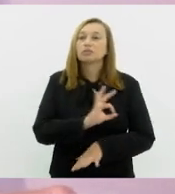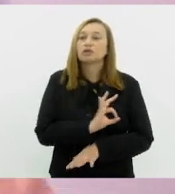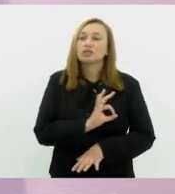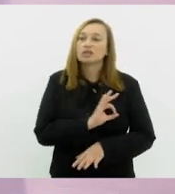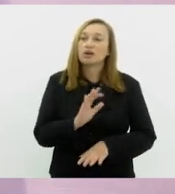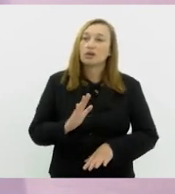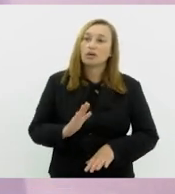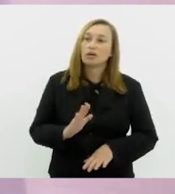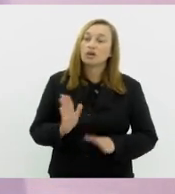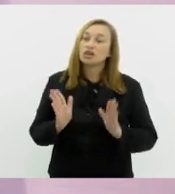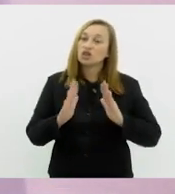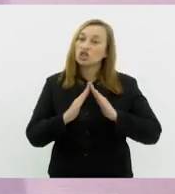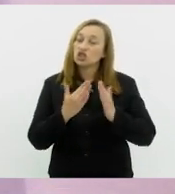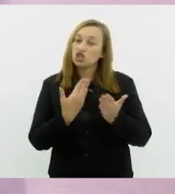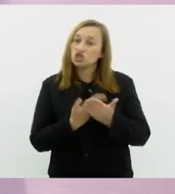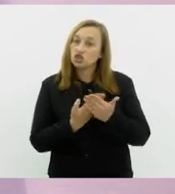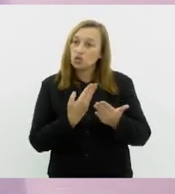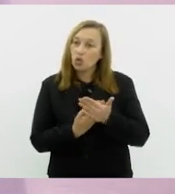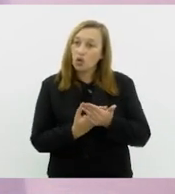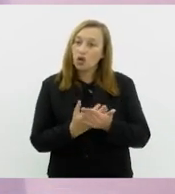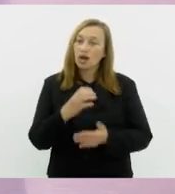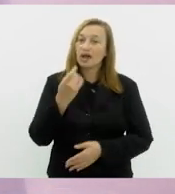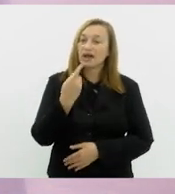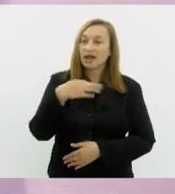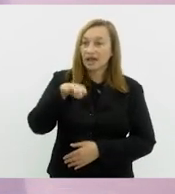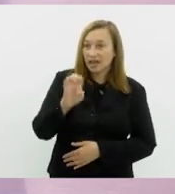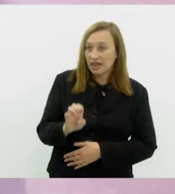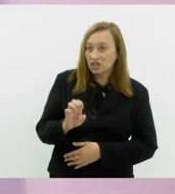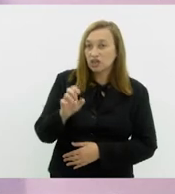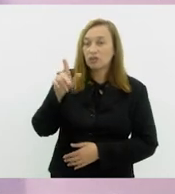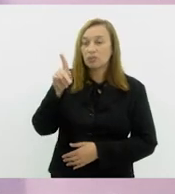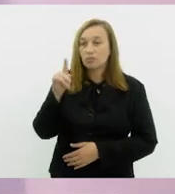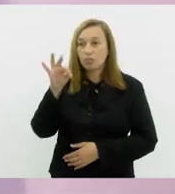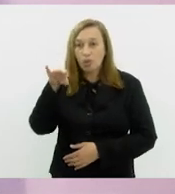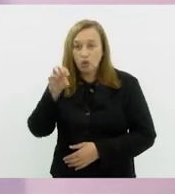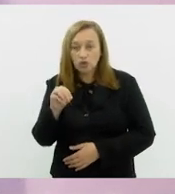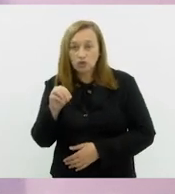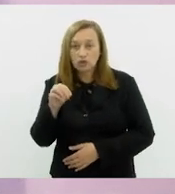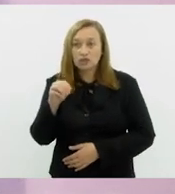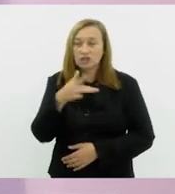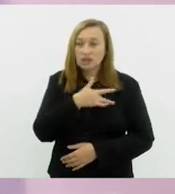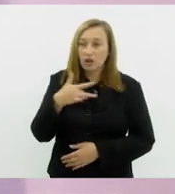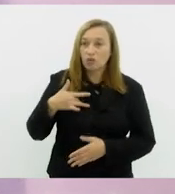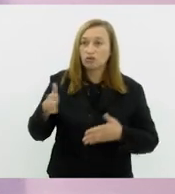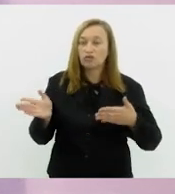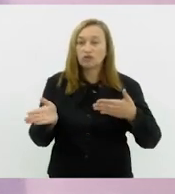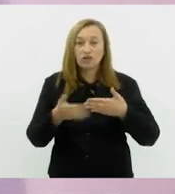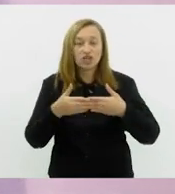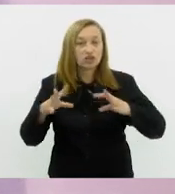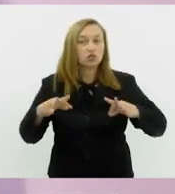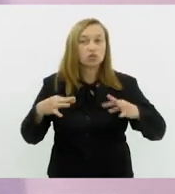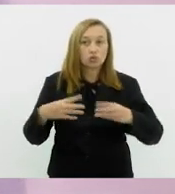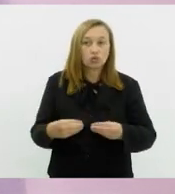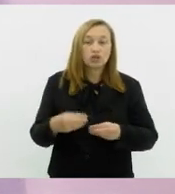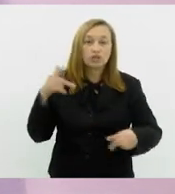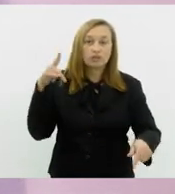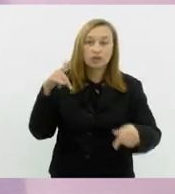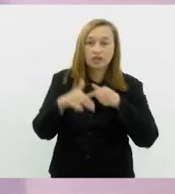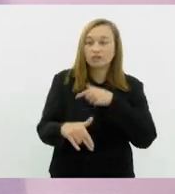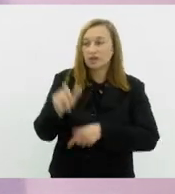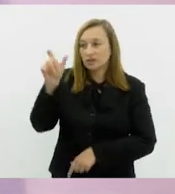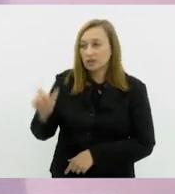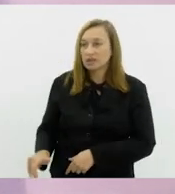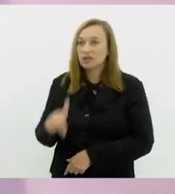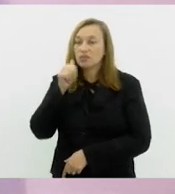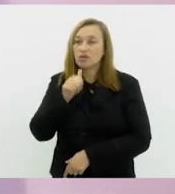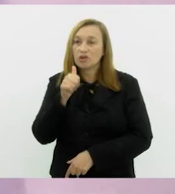fechada, mais um posto de saúde fechado, mais um impedimento que essa mulher, em especial, tem a